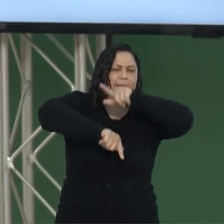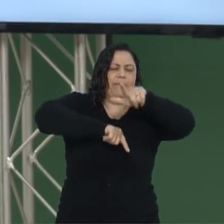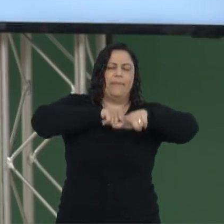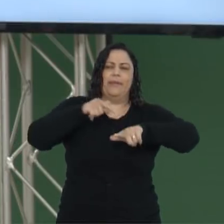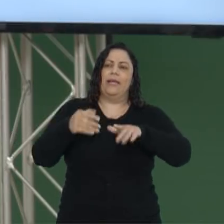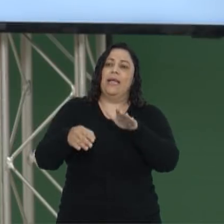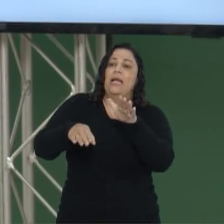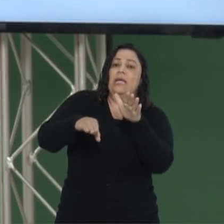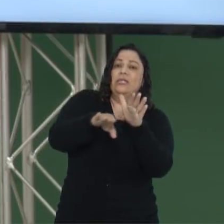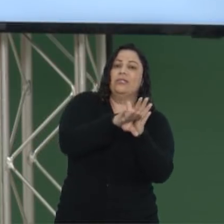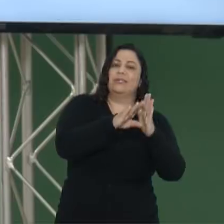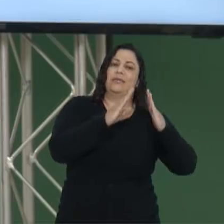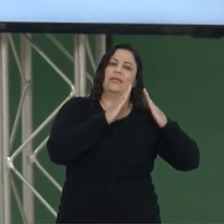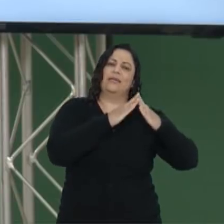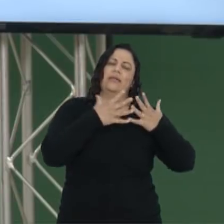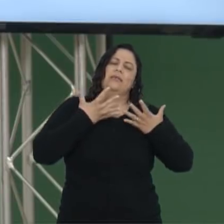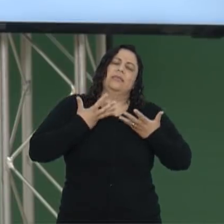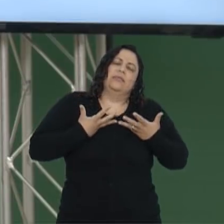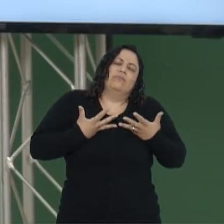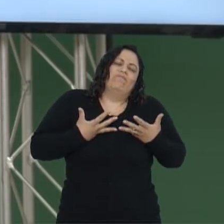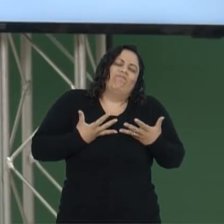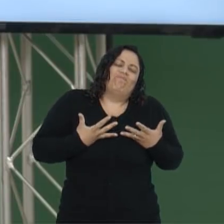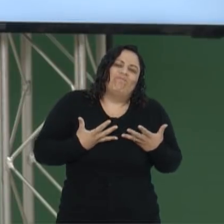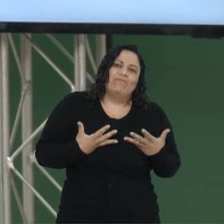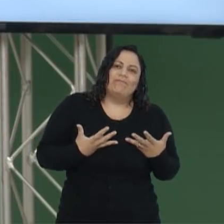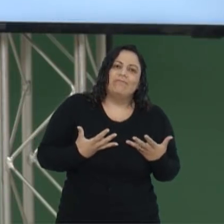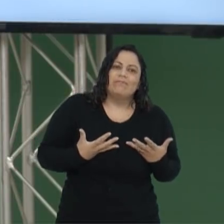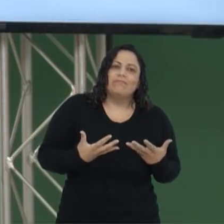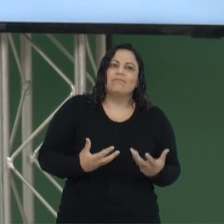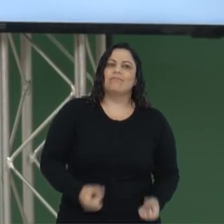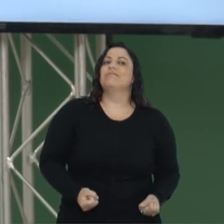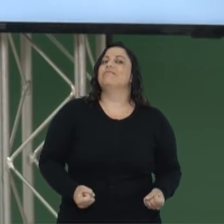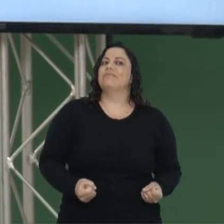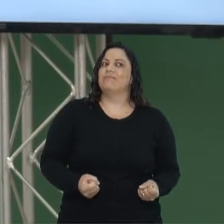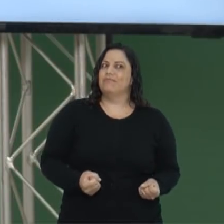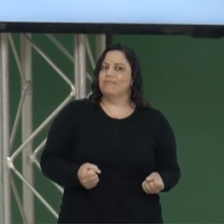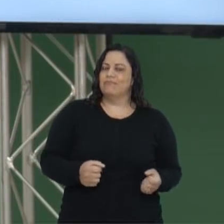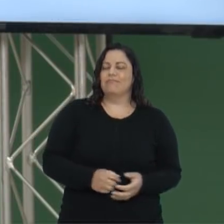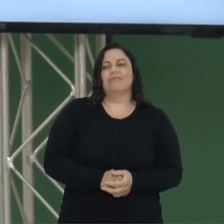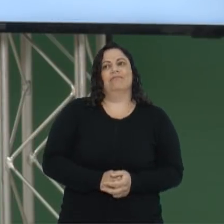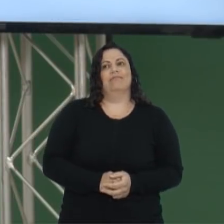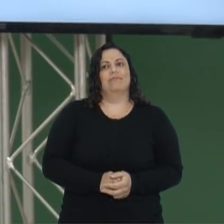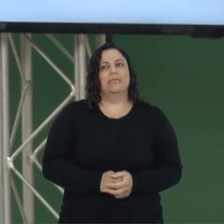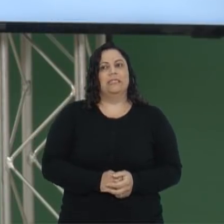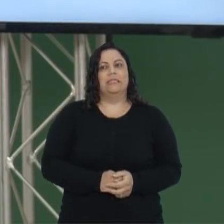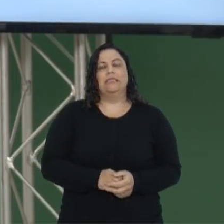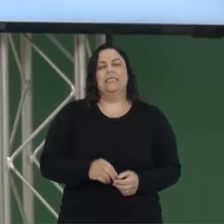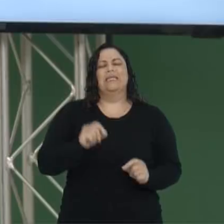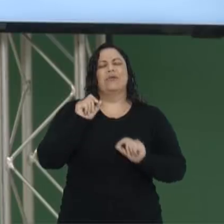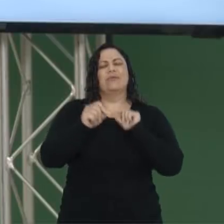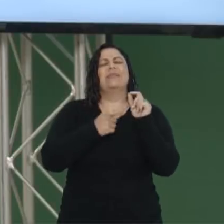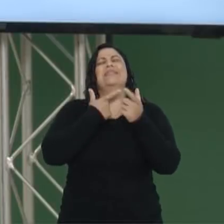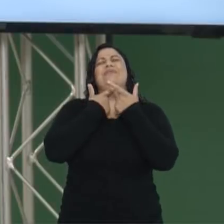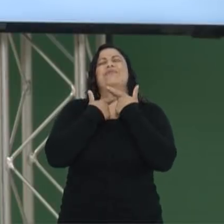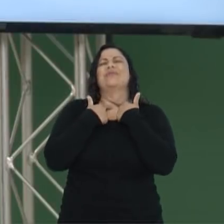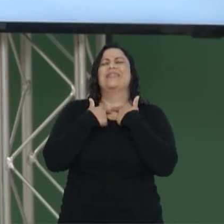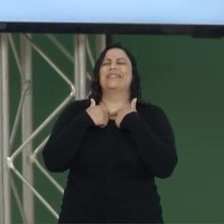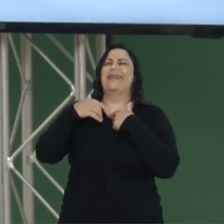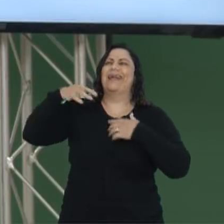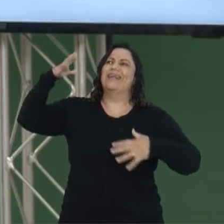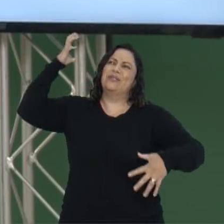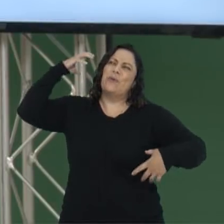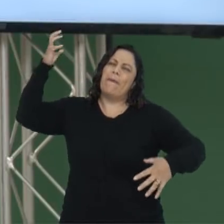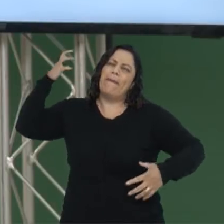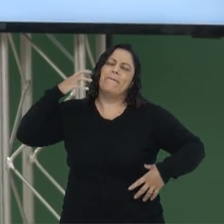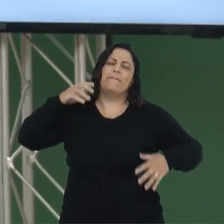cansada. Dificilmente, né, é muito raro ela ter uma disposição para tomar um banho, jantar e